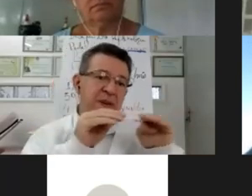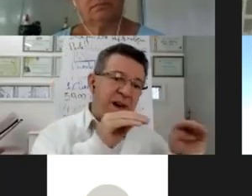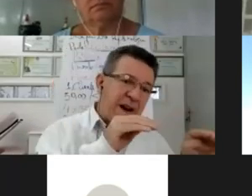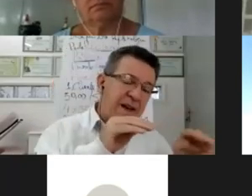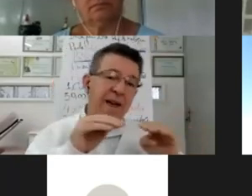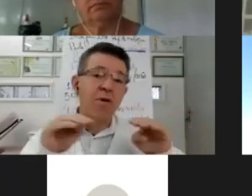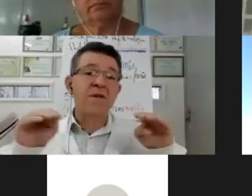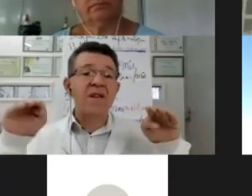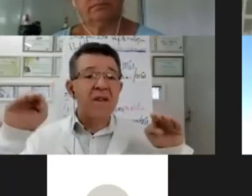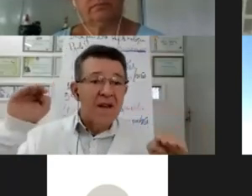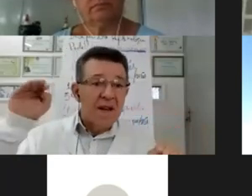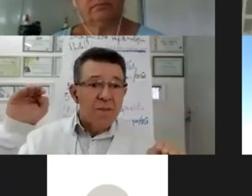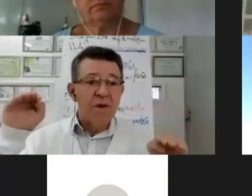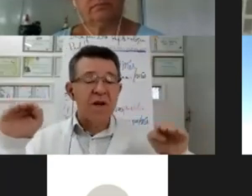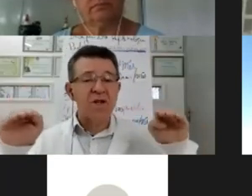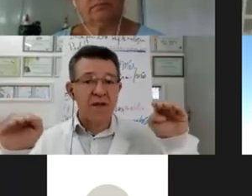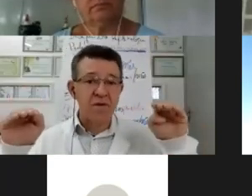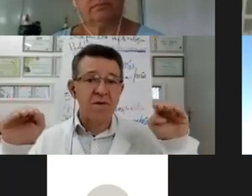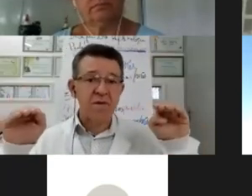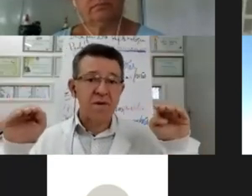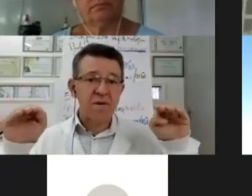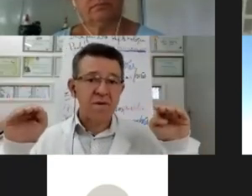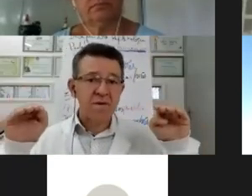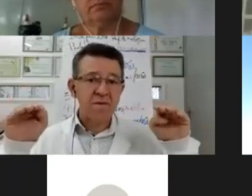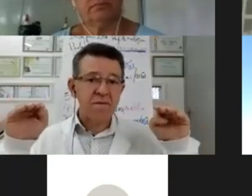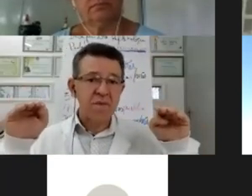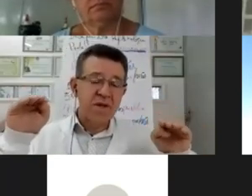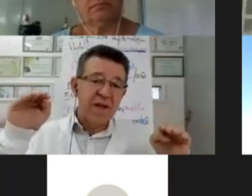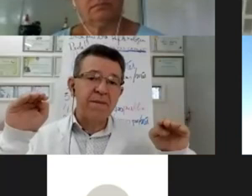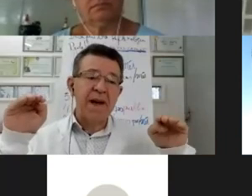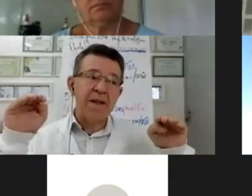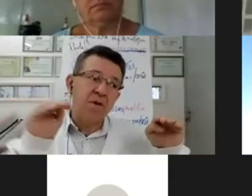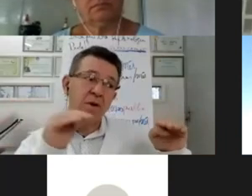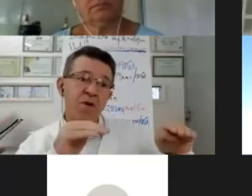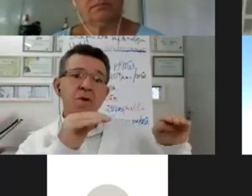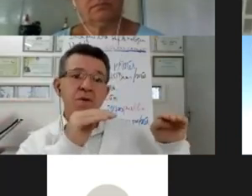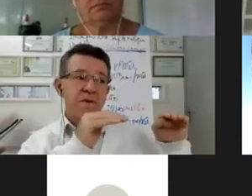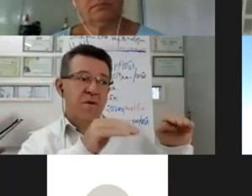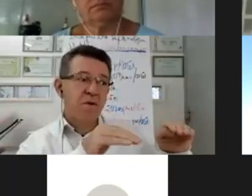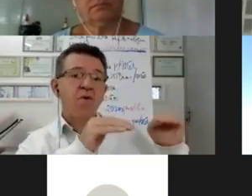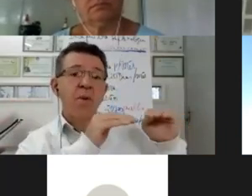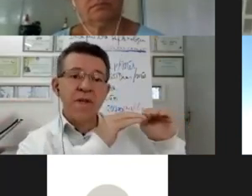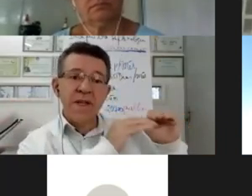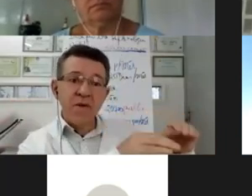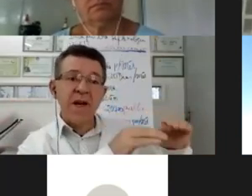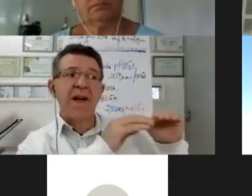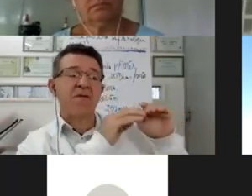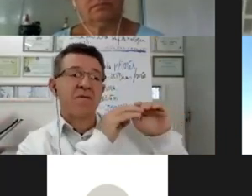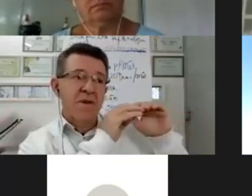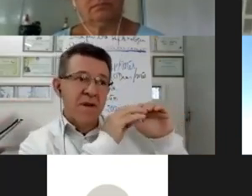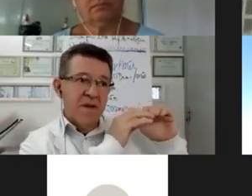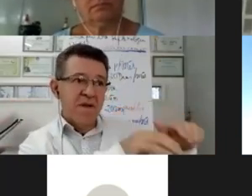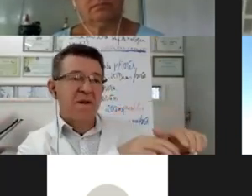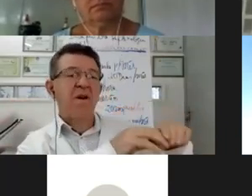Esse caminhar é o desequilíbrio energético. Estou desequilibrado e continuo. O corpo está dando um